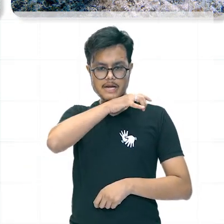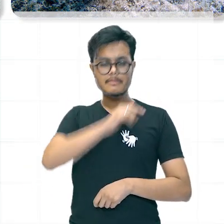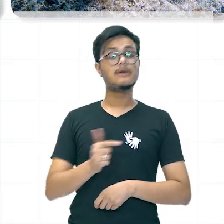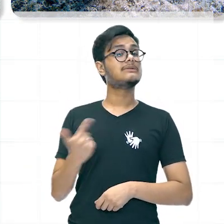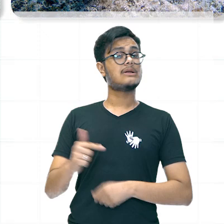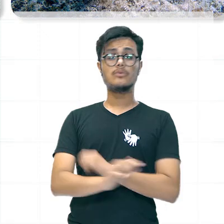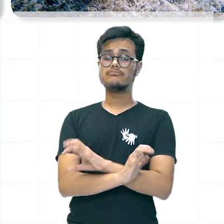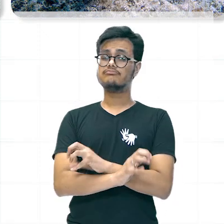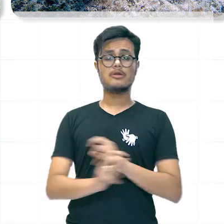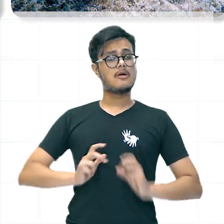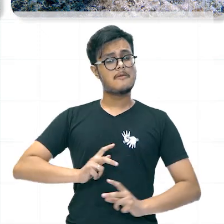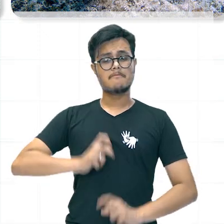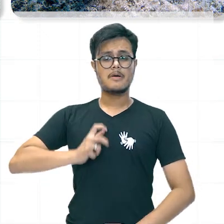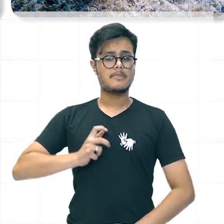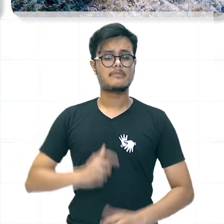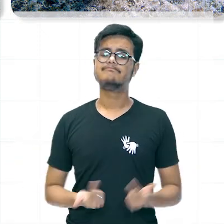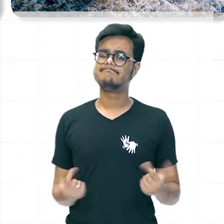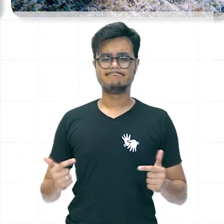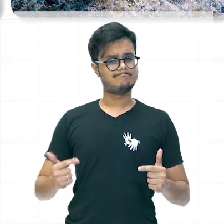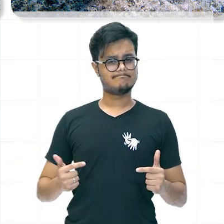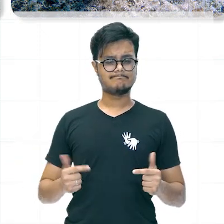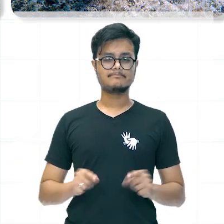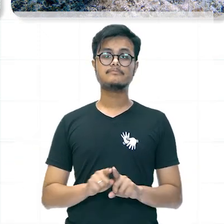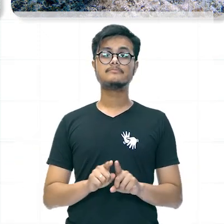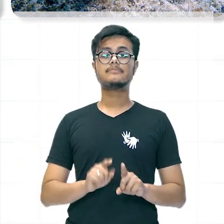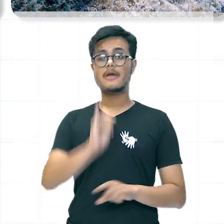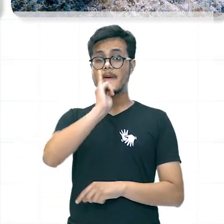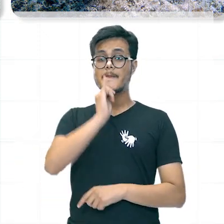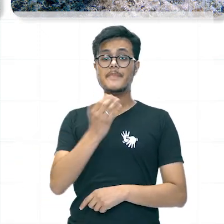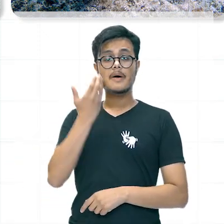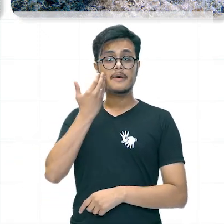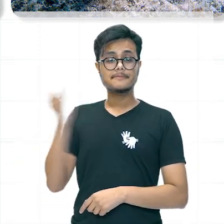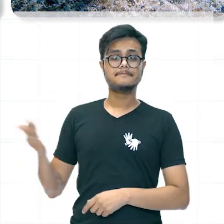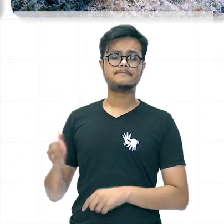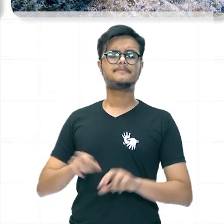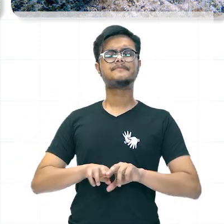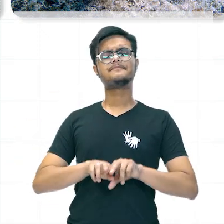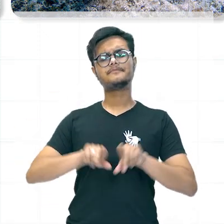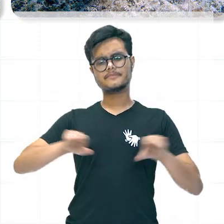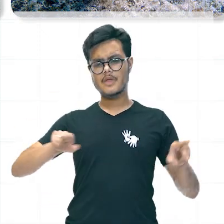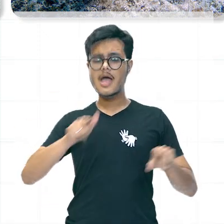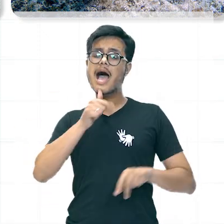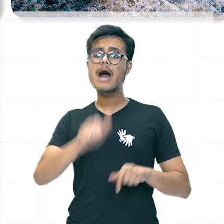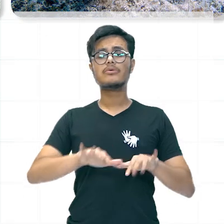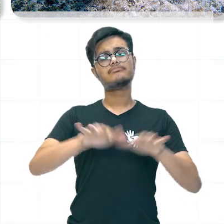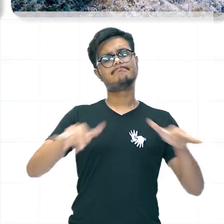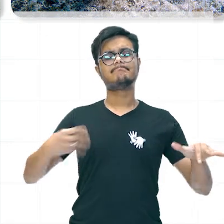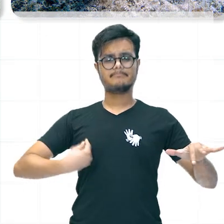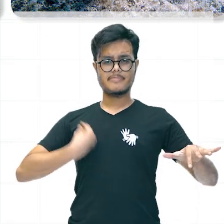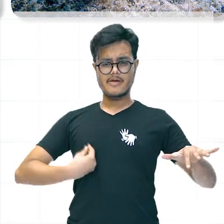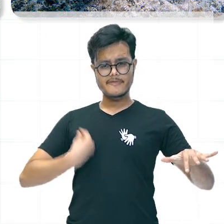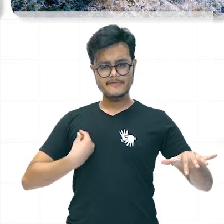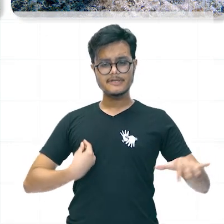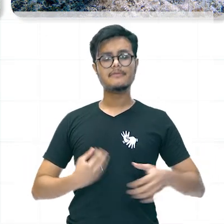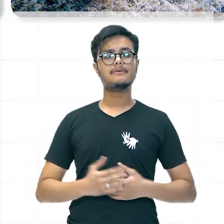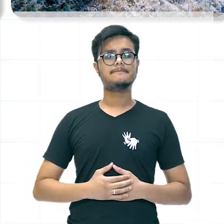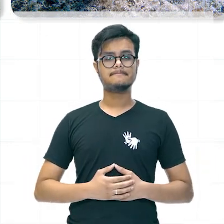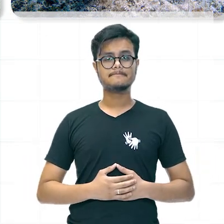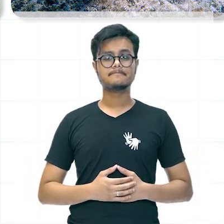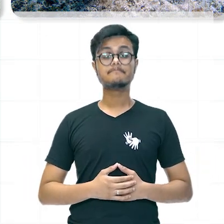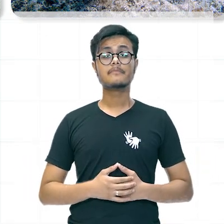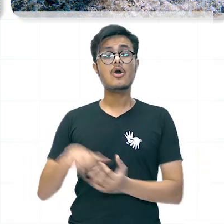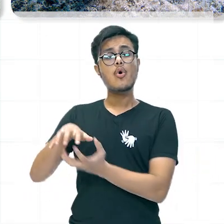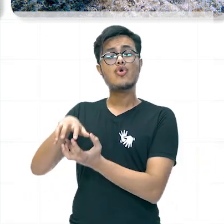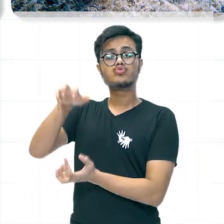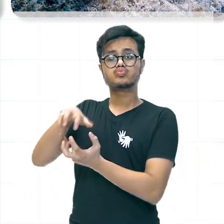não possuem, né, um esqueleto ósseo. E aí, como exemplo, a gente está vendo vários exemplares desses animais invertebrados.